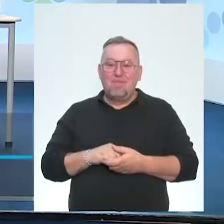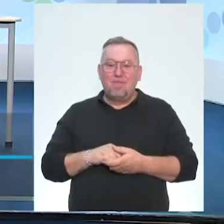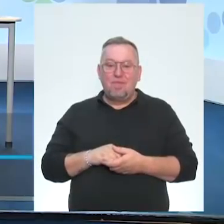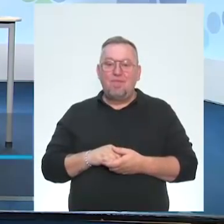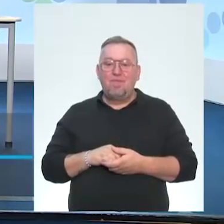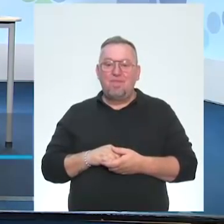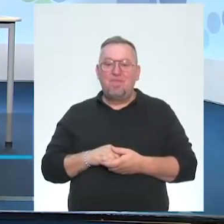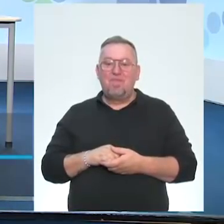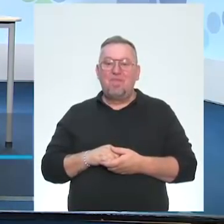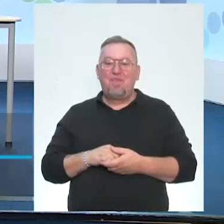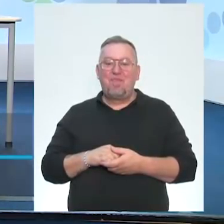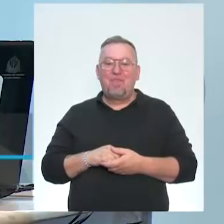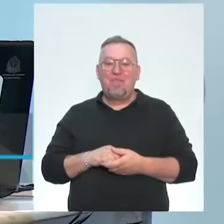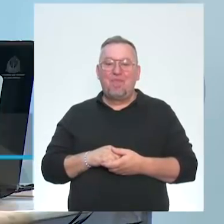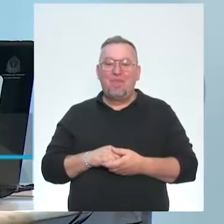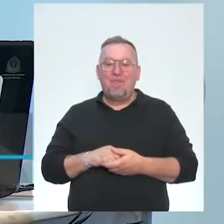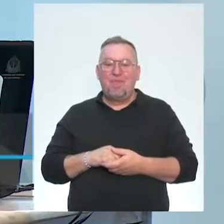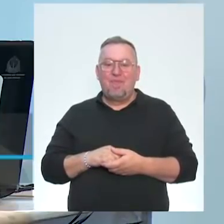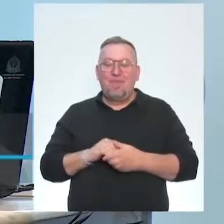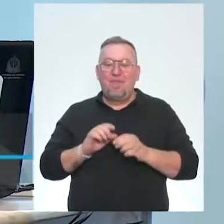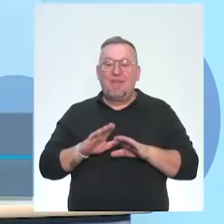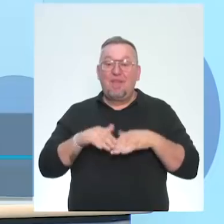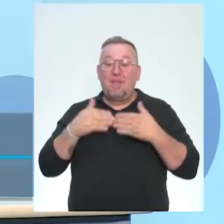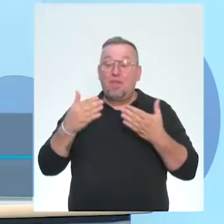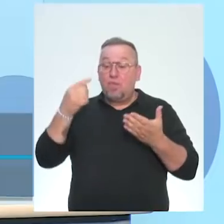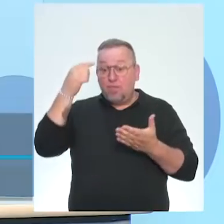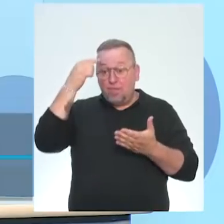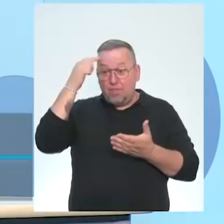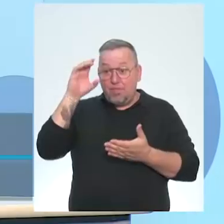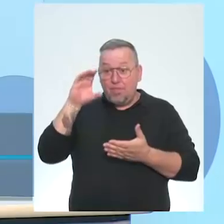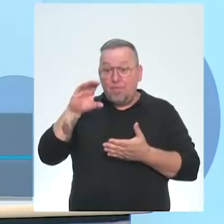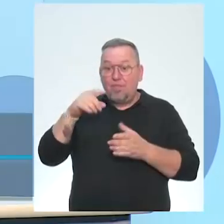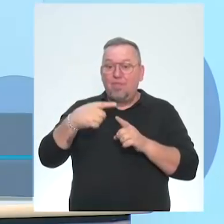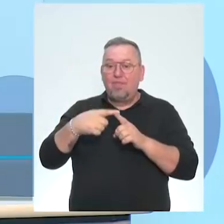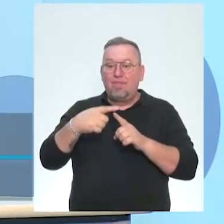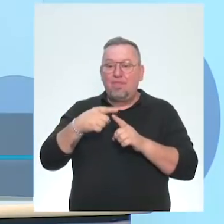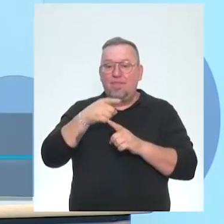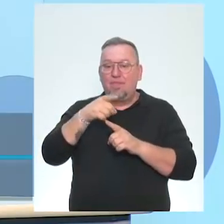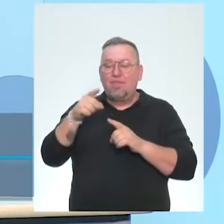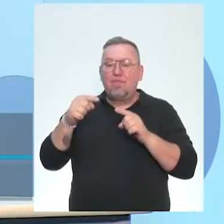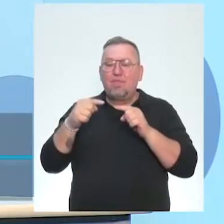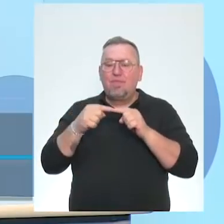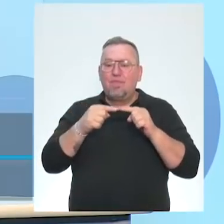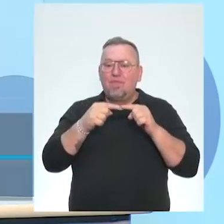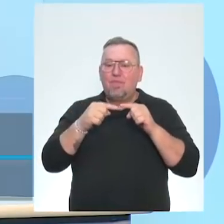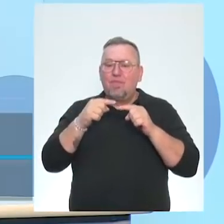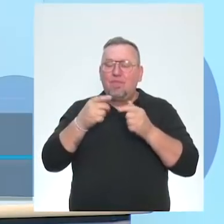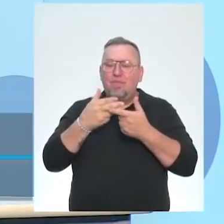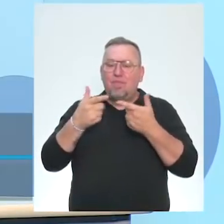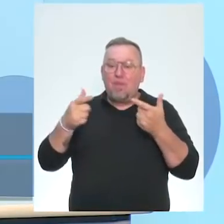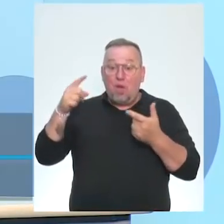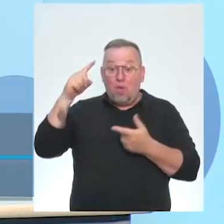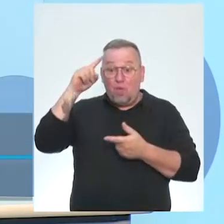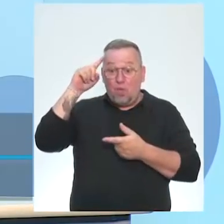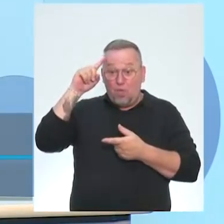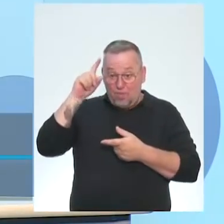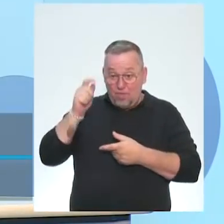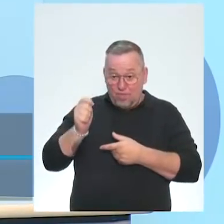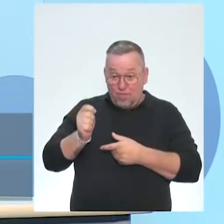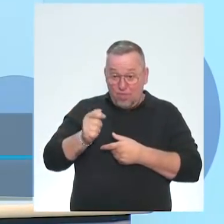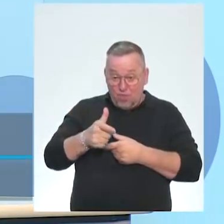né? E interessante a gente pensar isso, né? Porque assim, você associou esse objeto ao dia em que ele foi